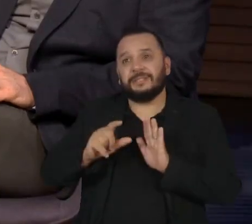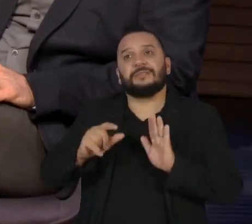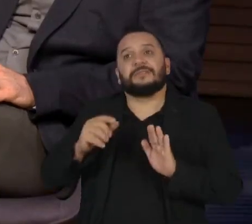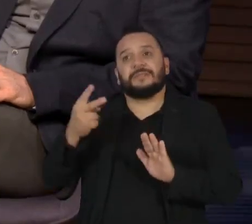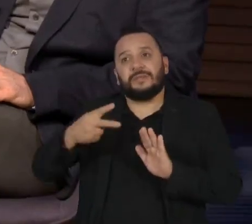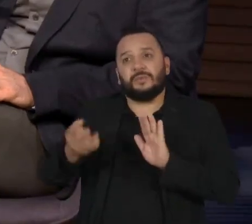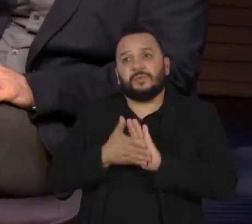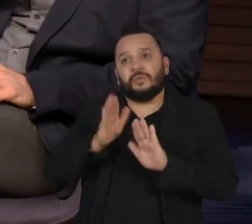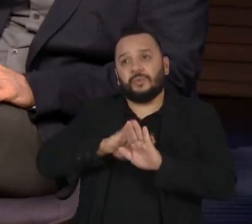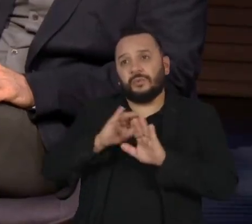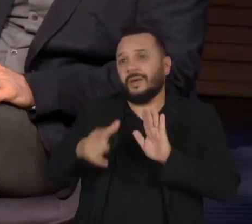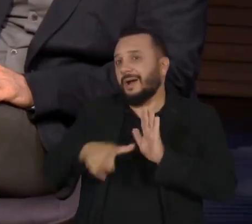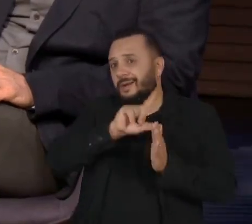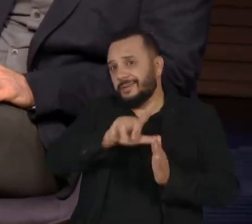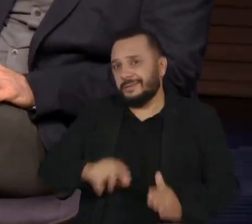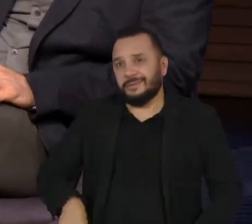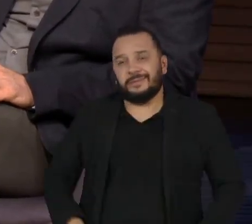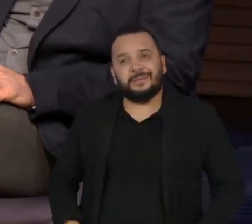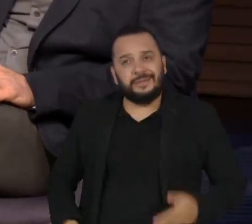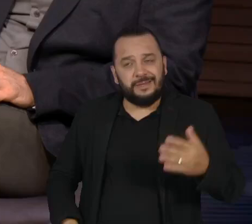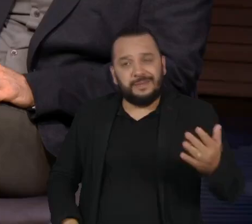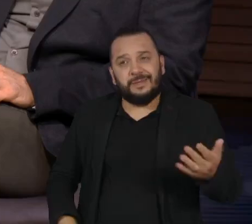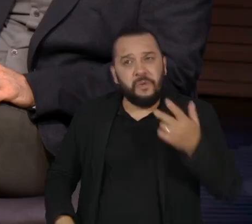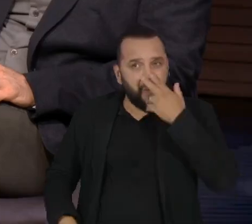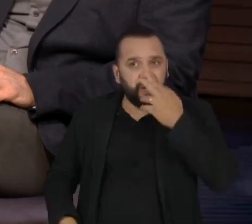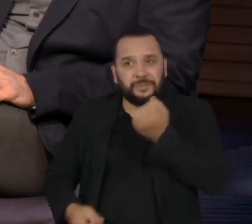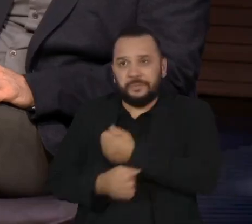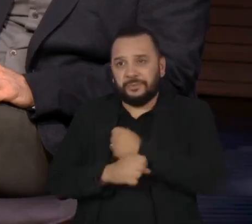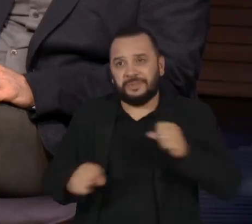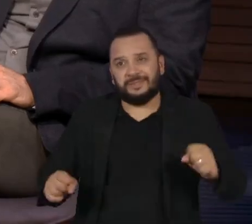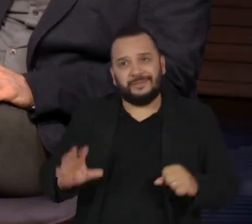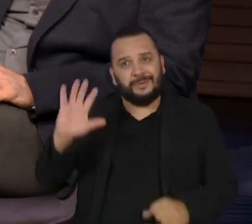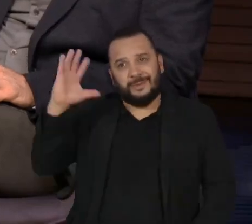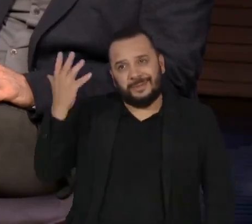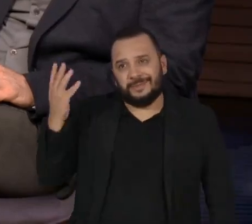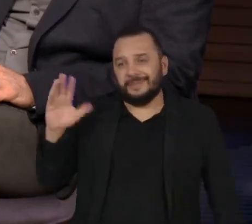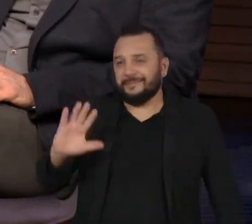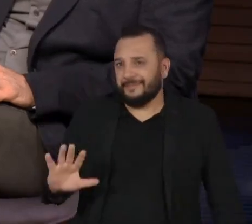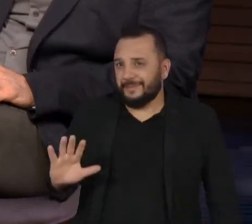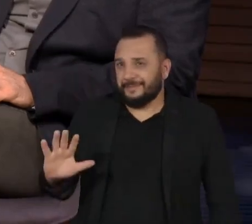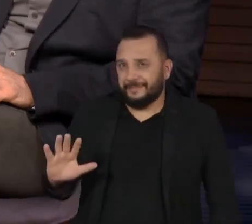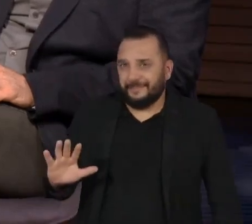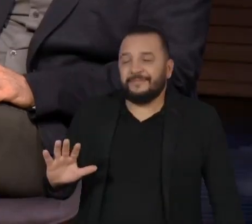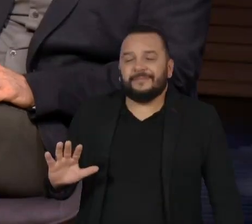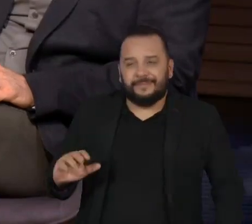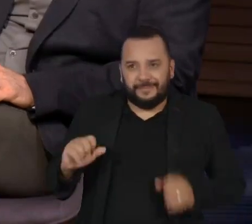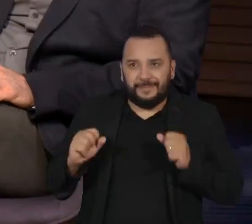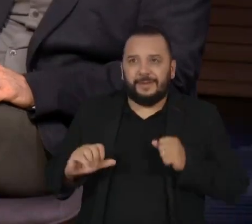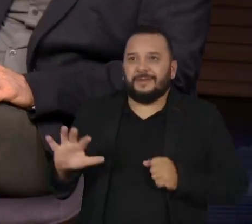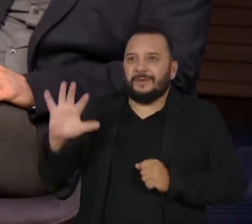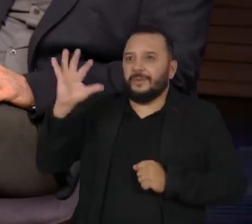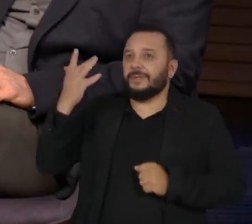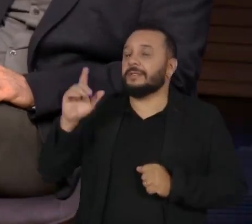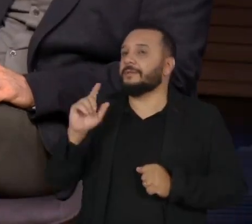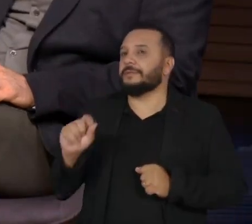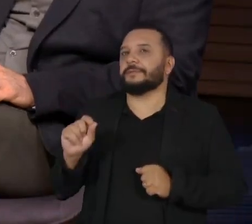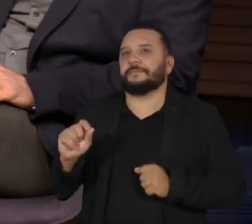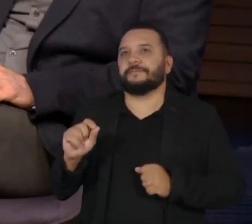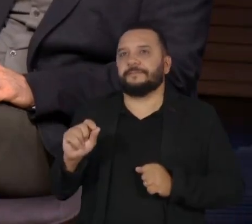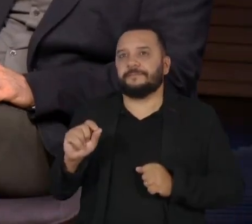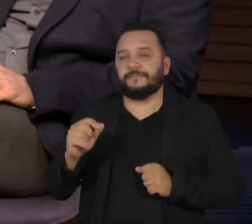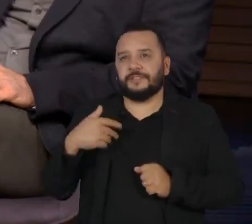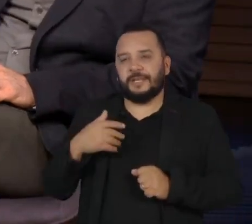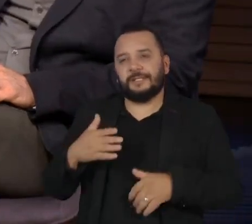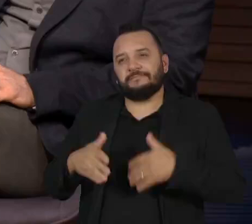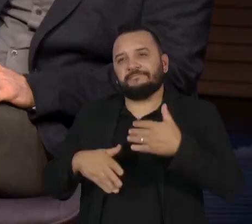realize. Acho praticamente impossível que isso ocorra. E aí o que que a gente pode ter? A gente pode ter novamente uma situação em que a coisa vai